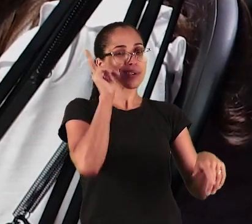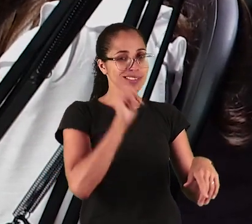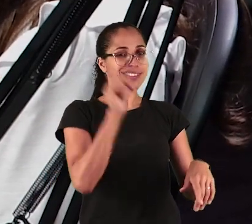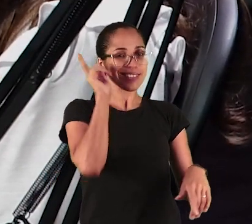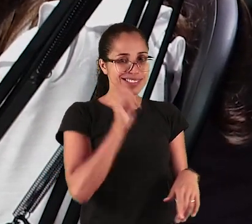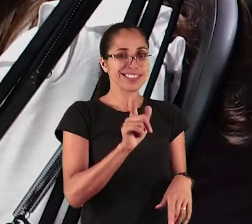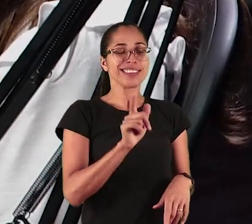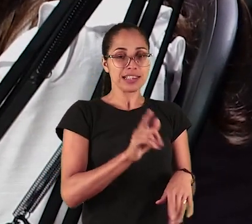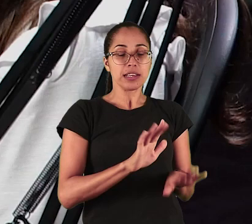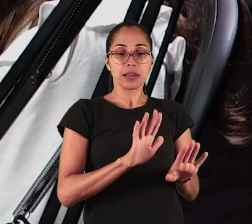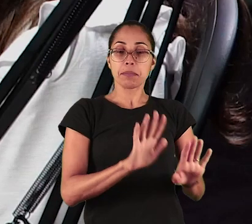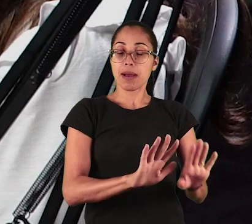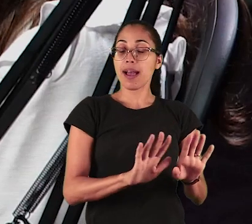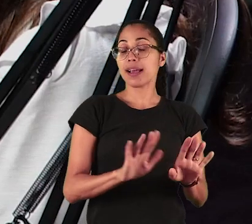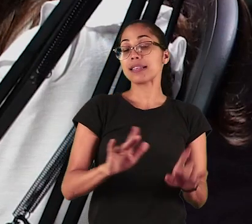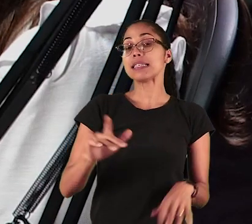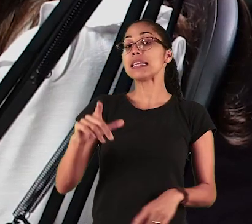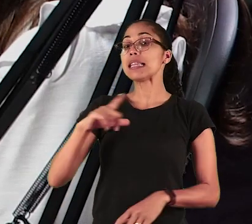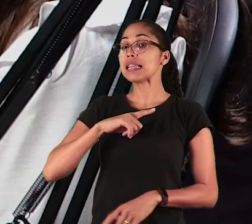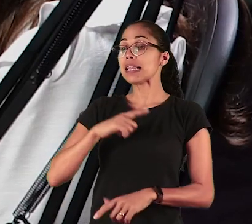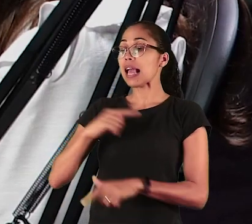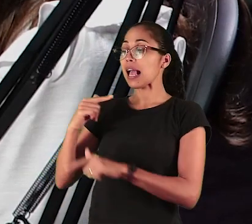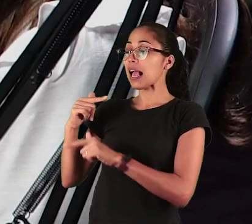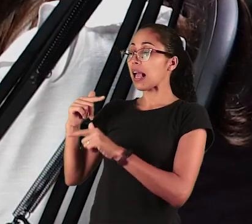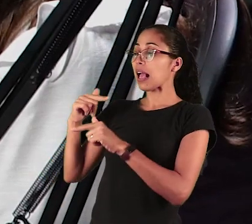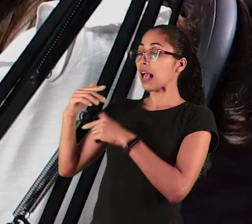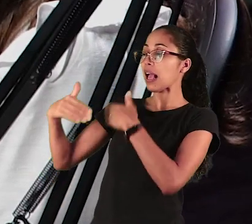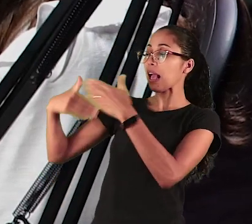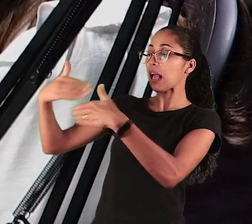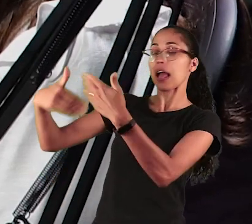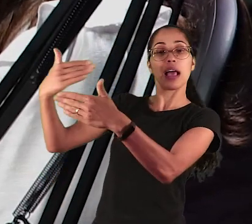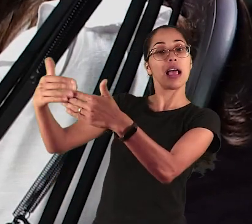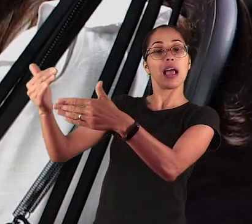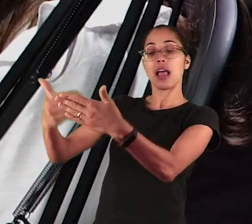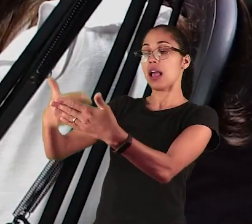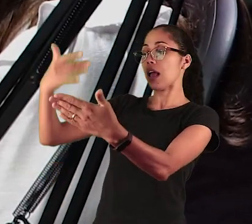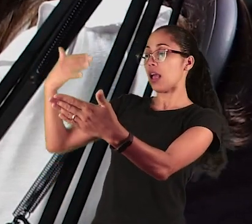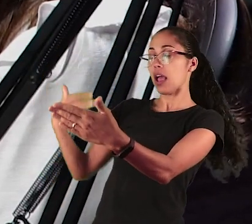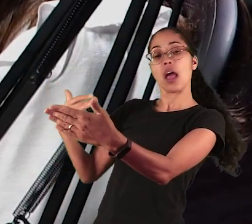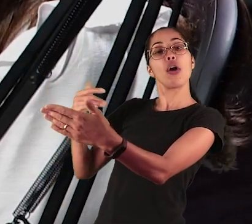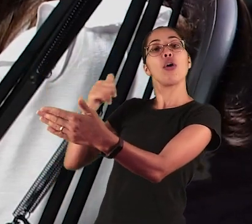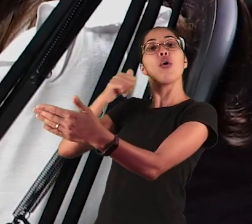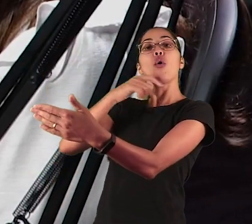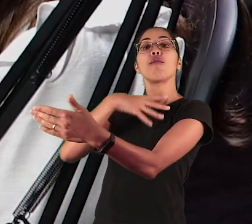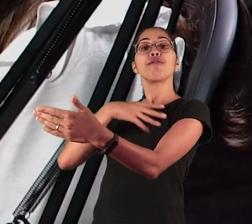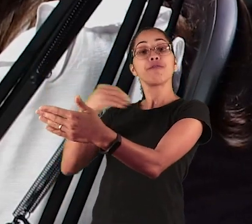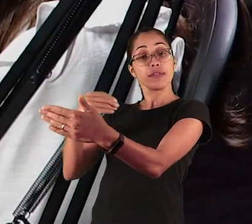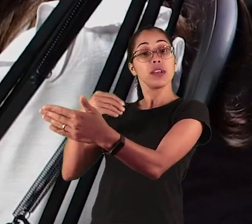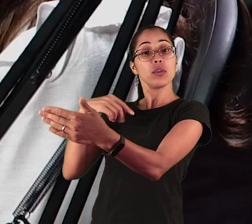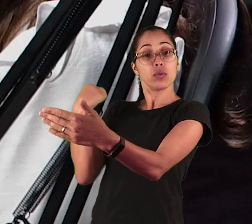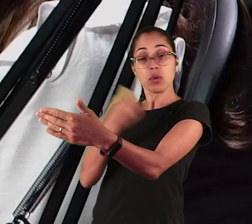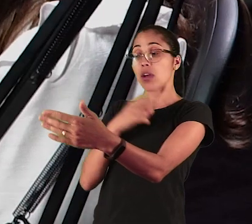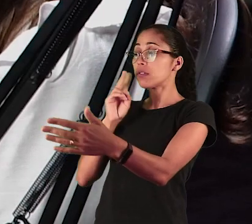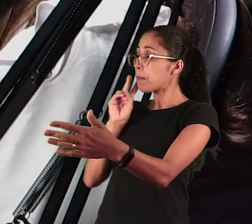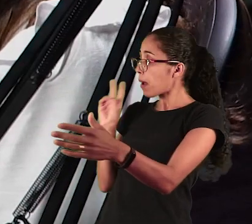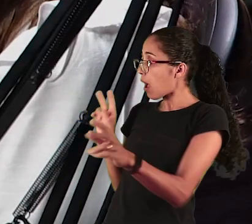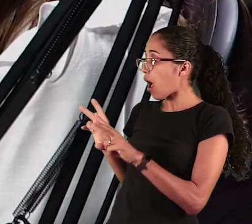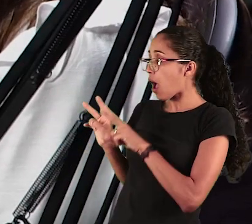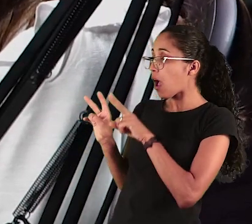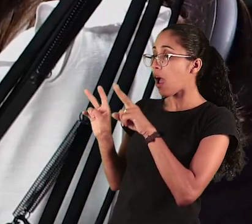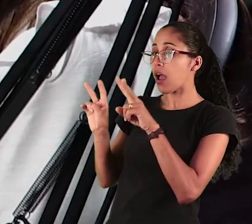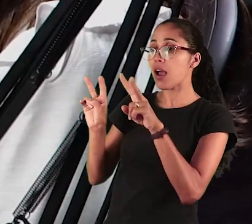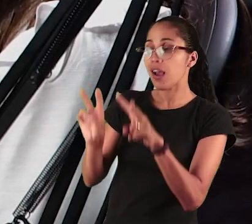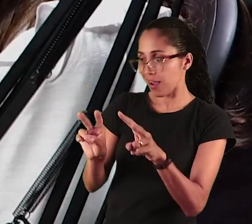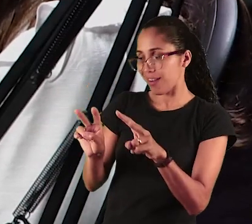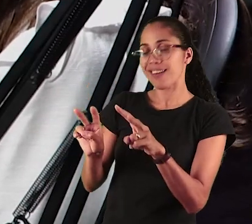conquistou é um legado profissional mas eu acho que também tem um legado que a gente deixa para os nossos filhos ou eles observarem a gente tentando equilibrar